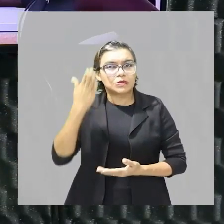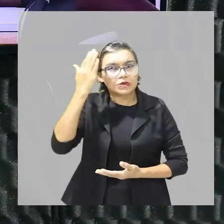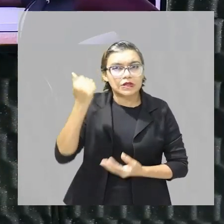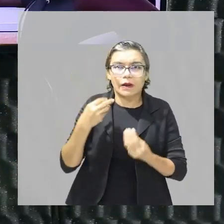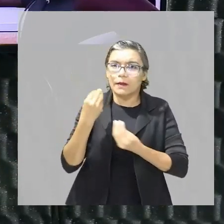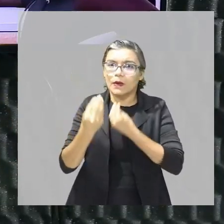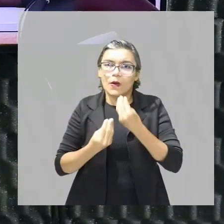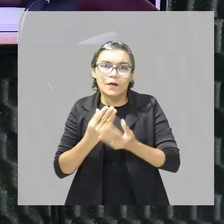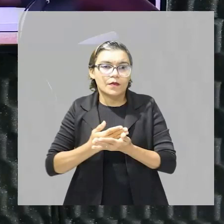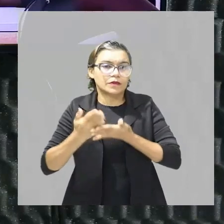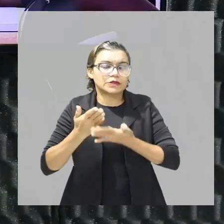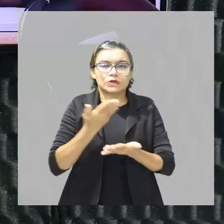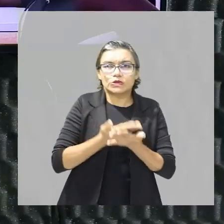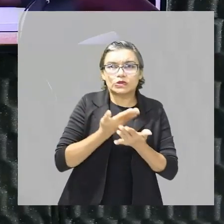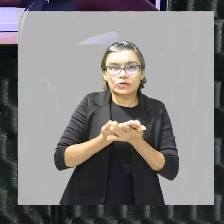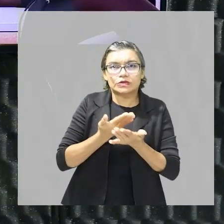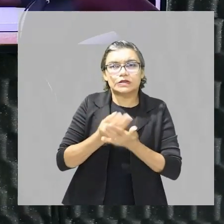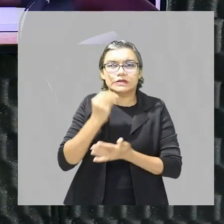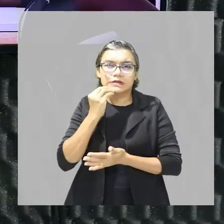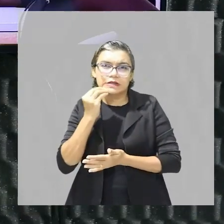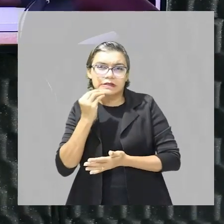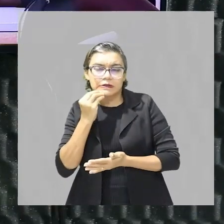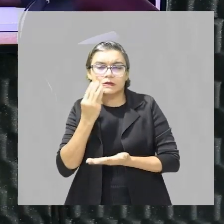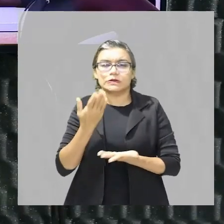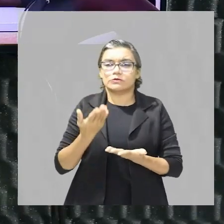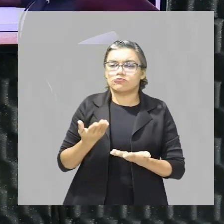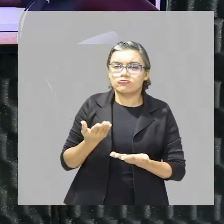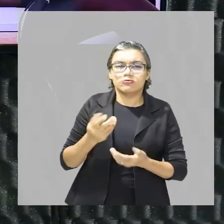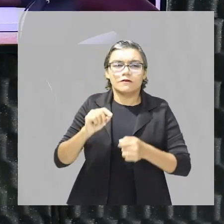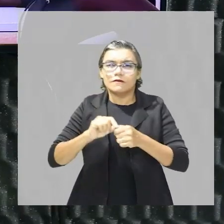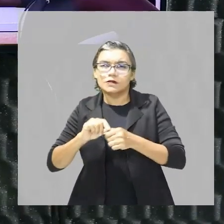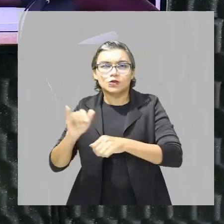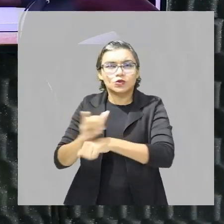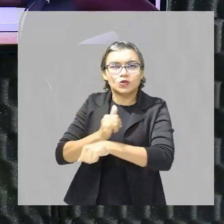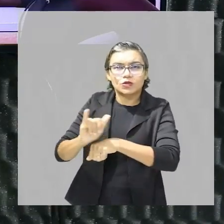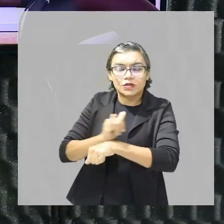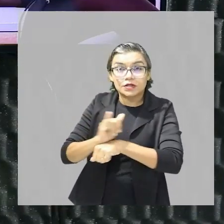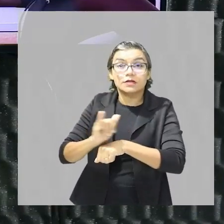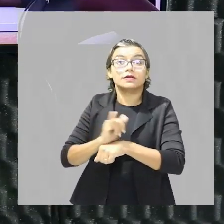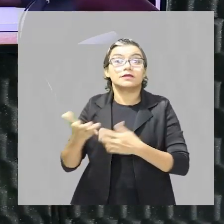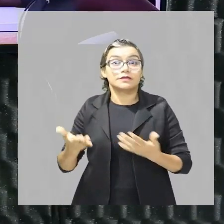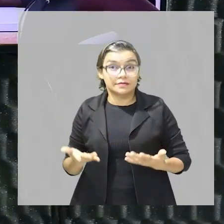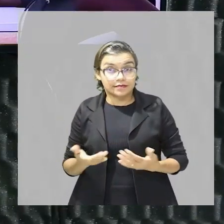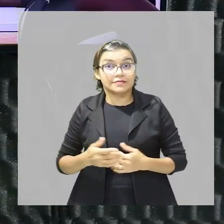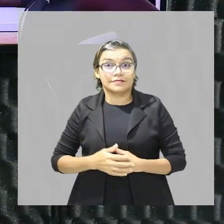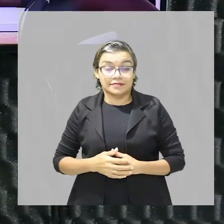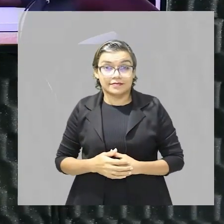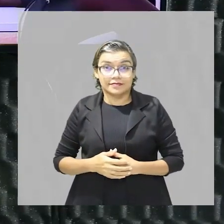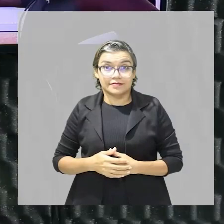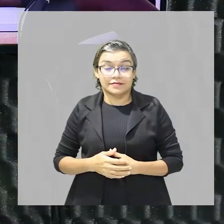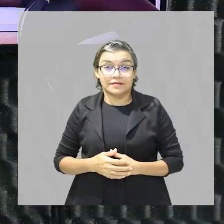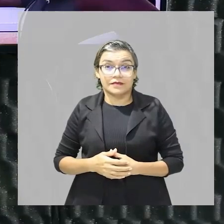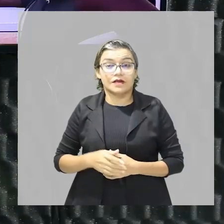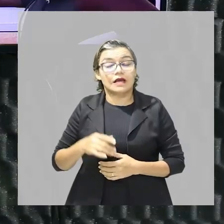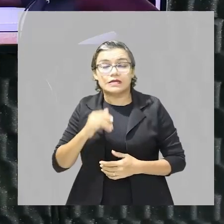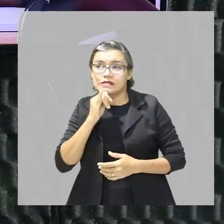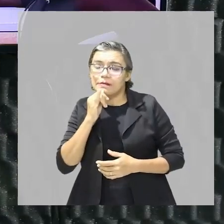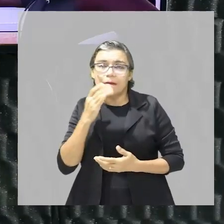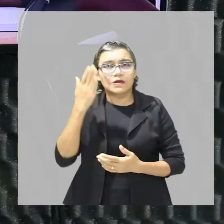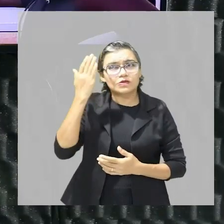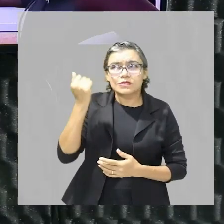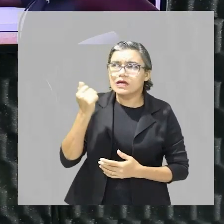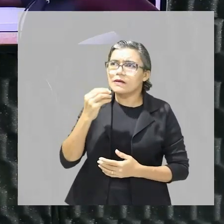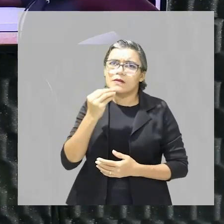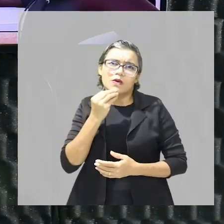tentando fazer tudo aquilo que é necessário para que ele possa também passar logo a êxito mas aí ele não tem